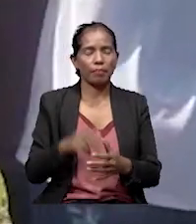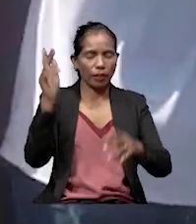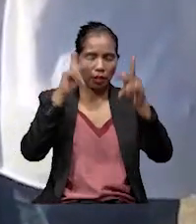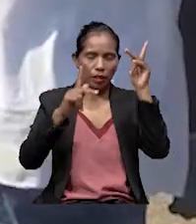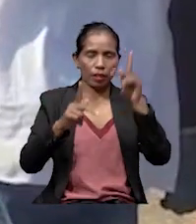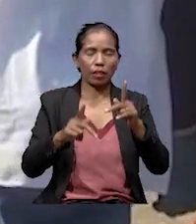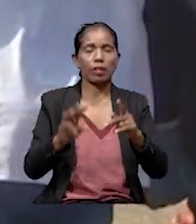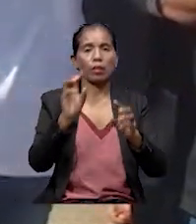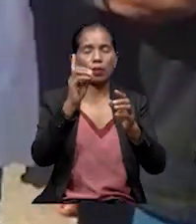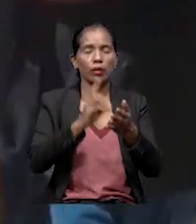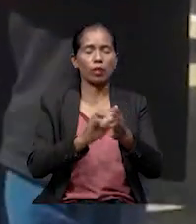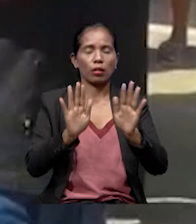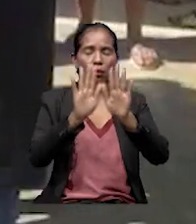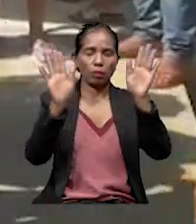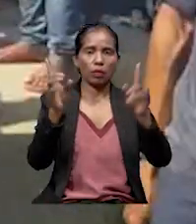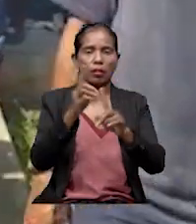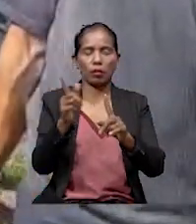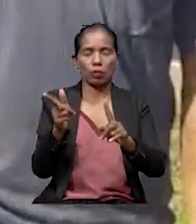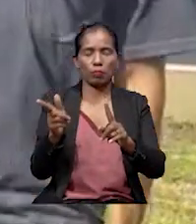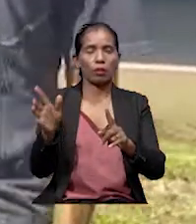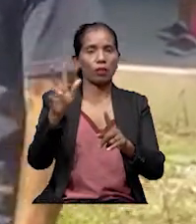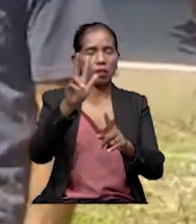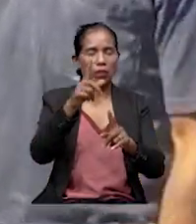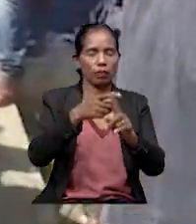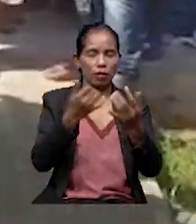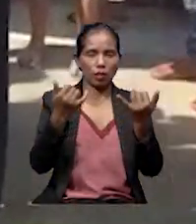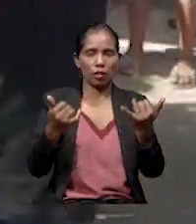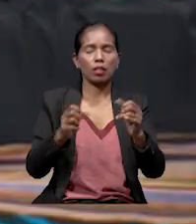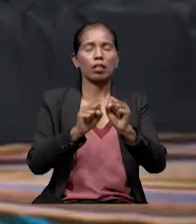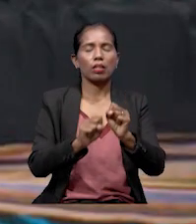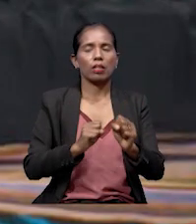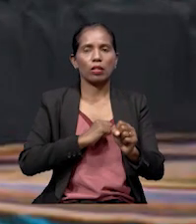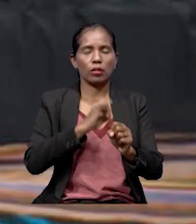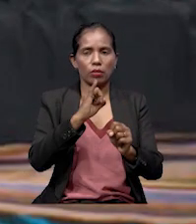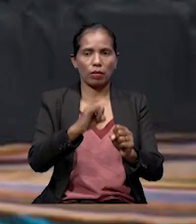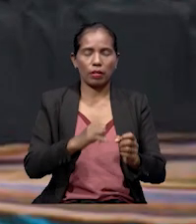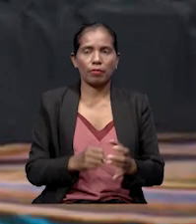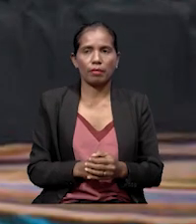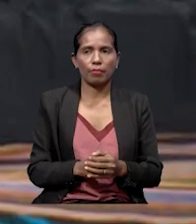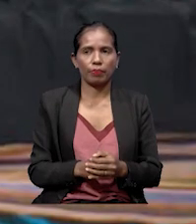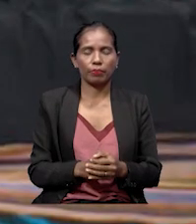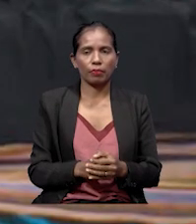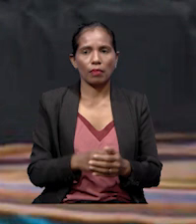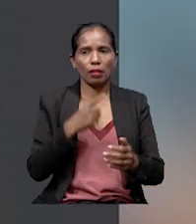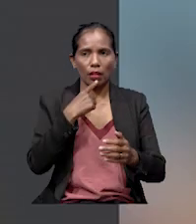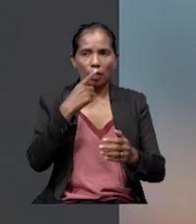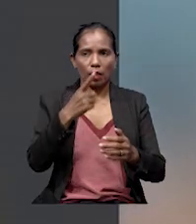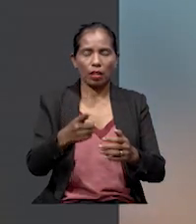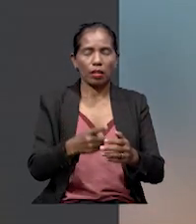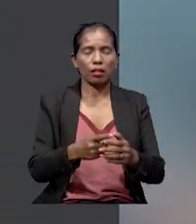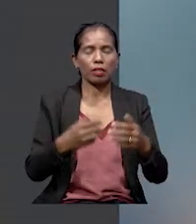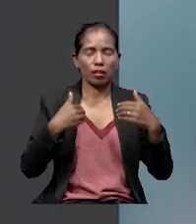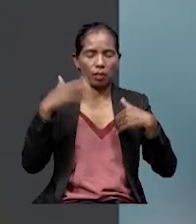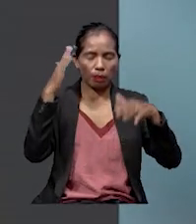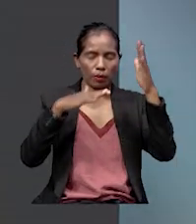aconteça, domingo, Lorong Rusintolo Fulangne e a sua Loro, posto administrativo sua vila. Comandante Basílio Jesus Actuir, durante acontece